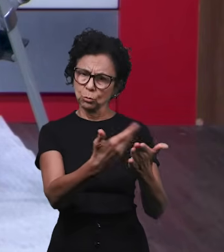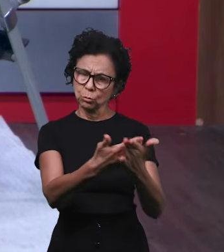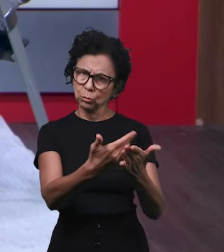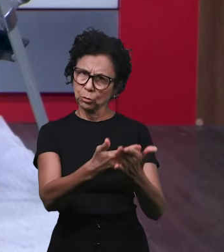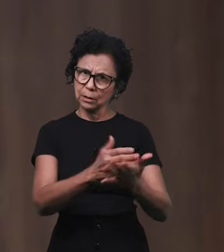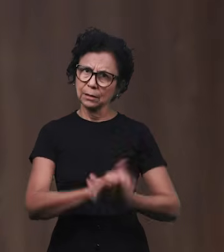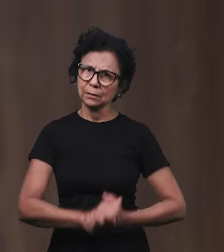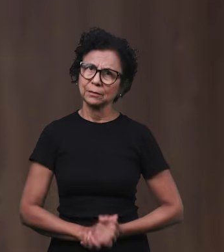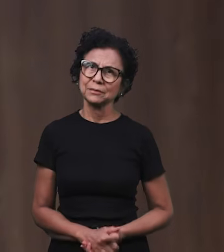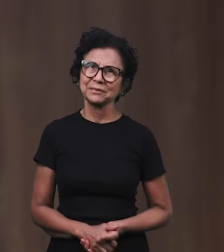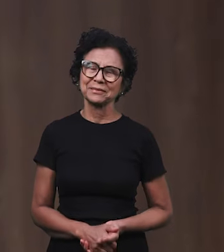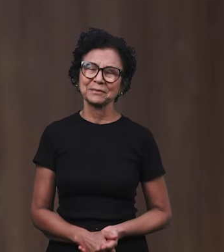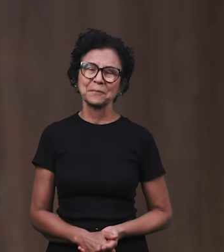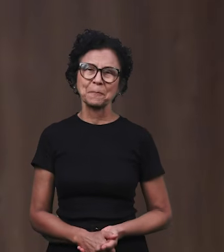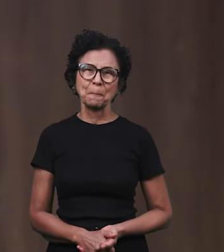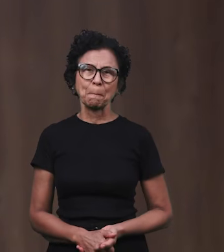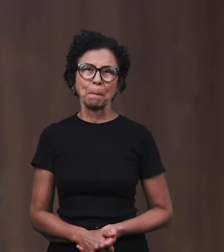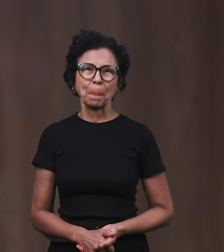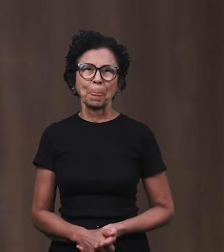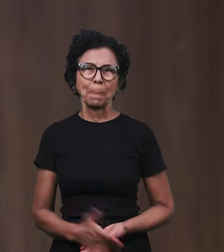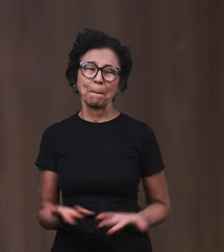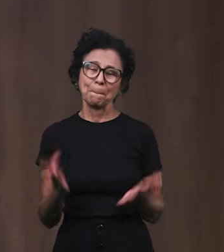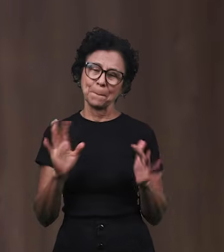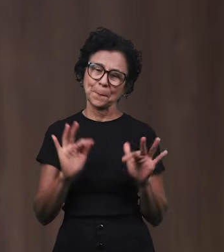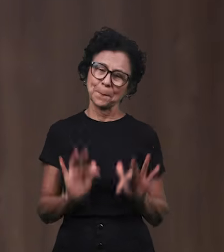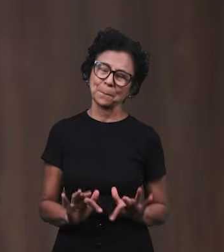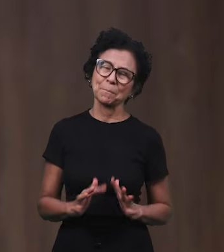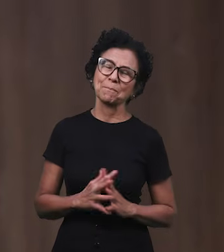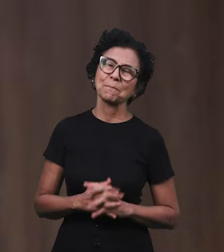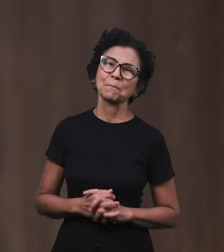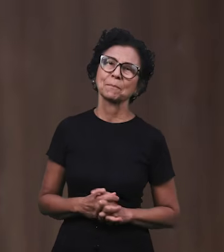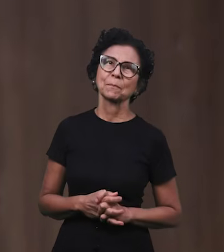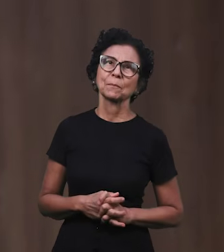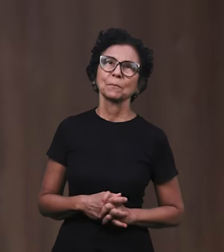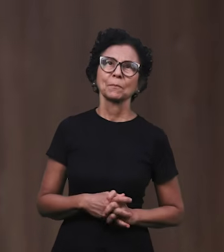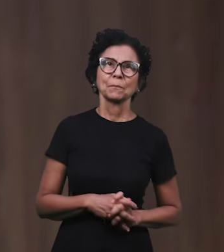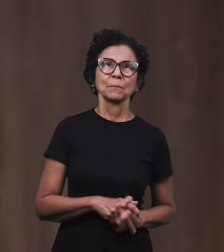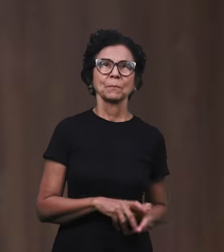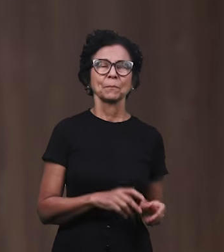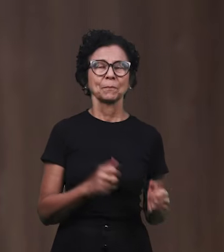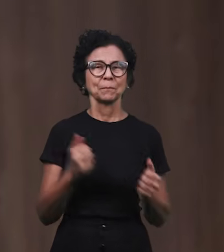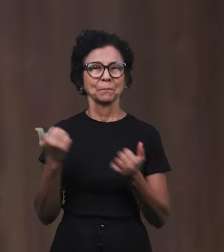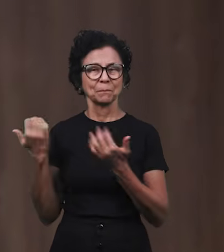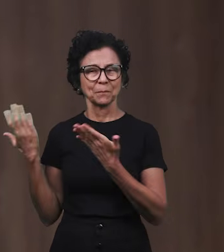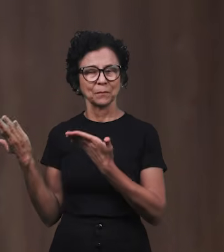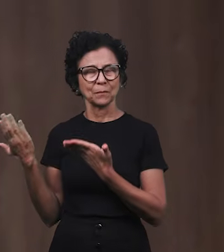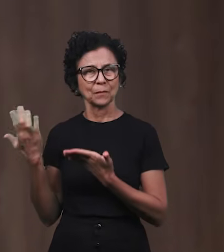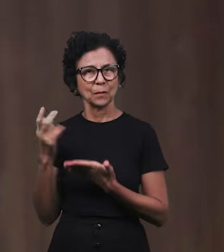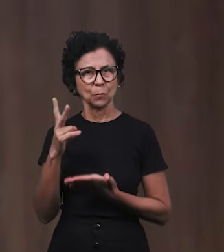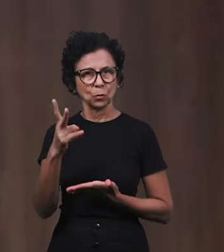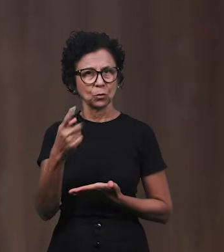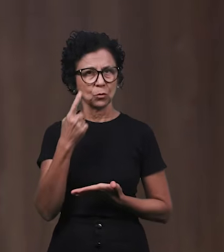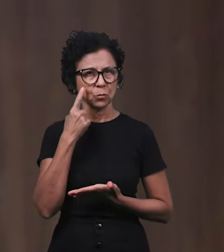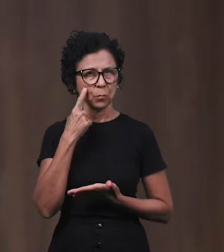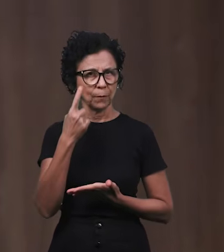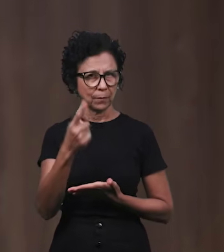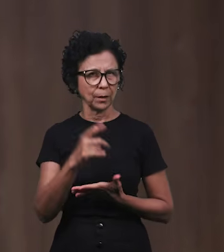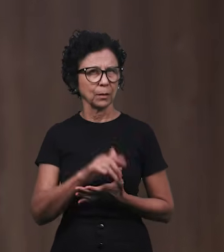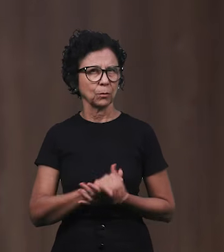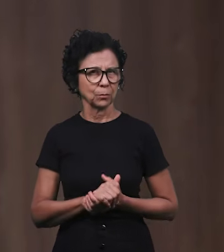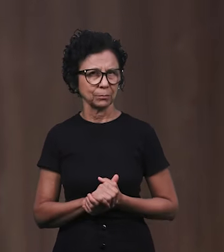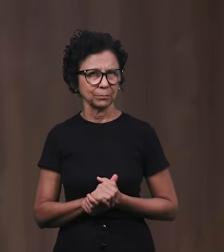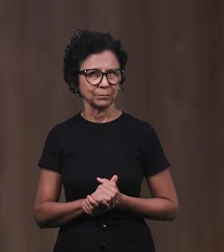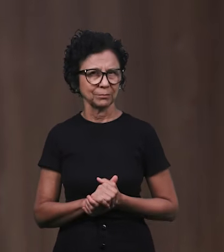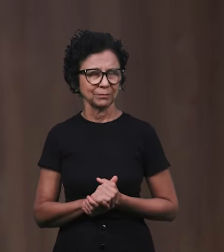importante estudar. O nosso tempo já está se encerrando, agora nós vamos para o Além das Palavras. Vamos ver como vai ficar a